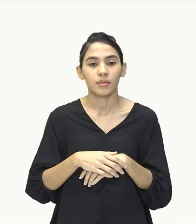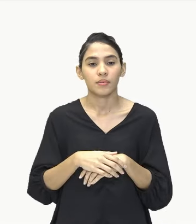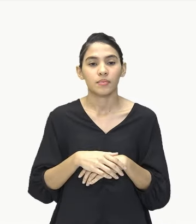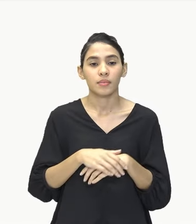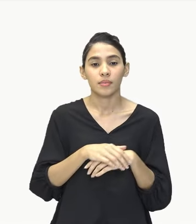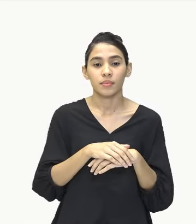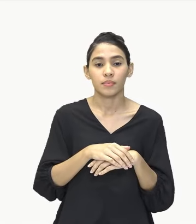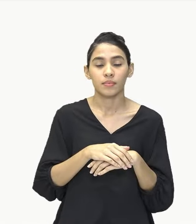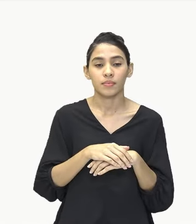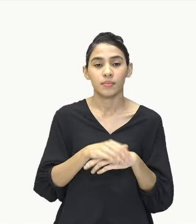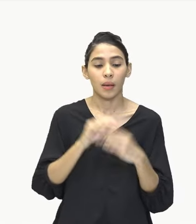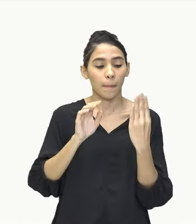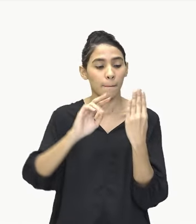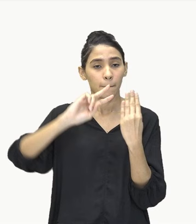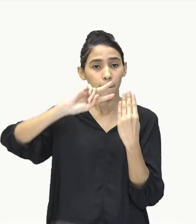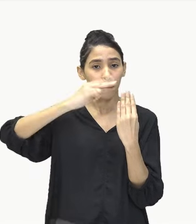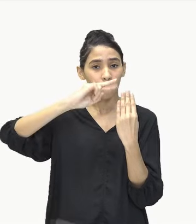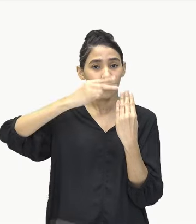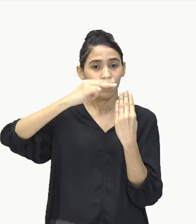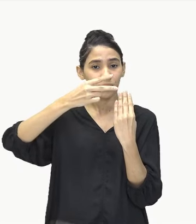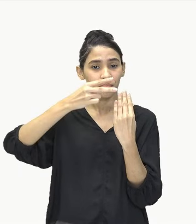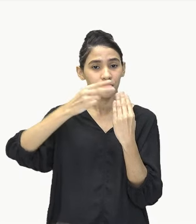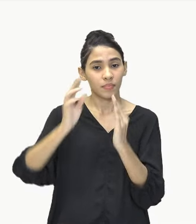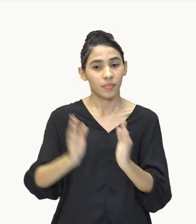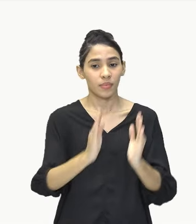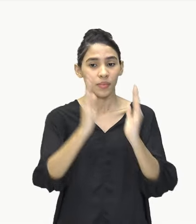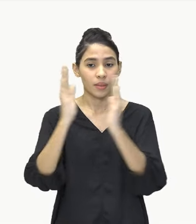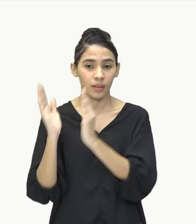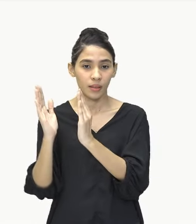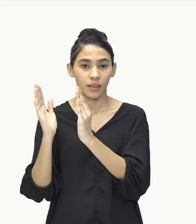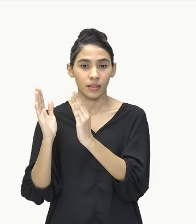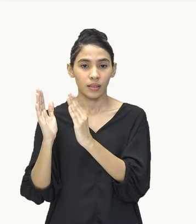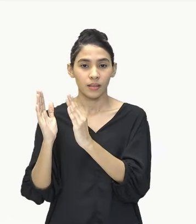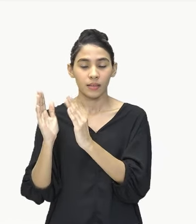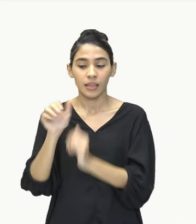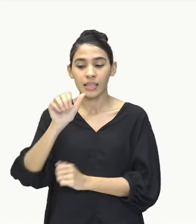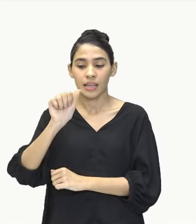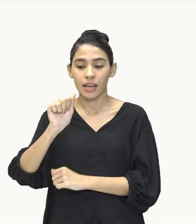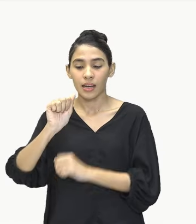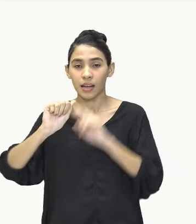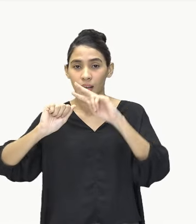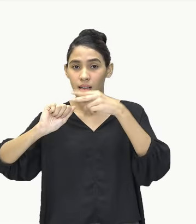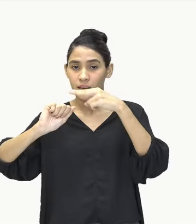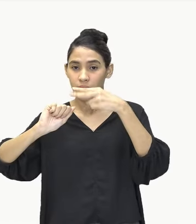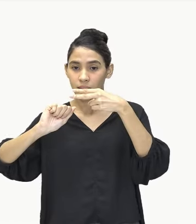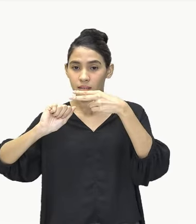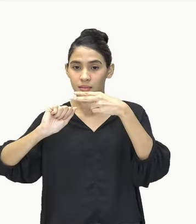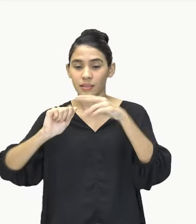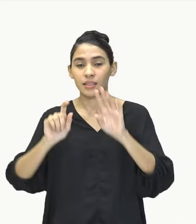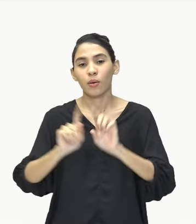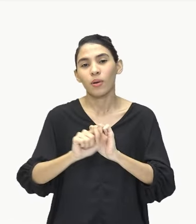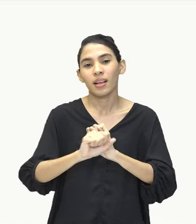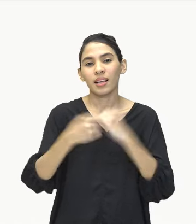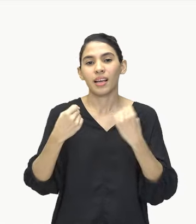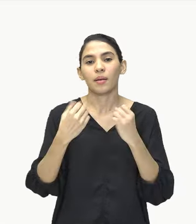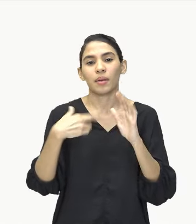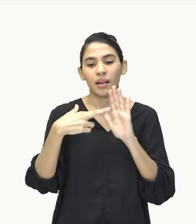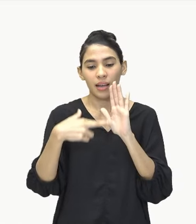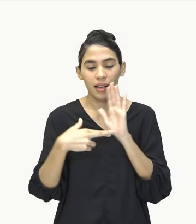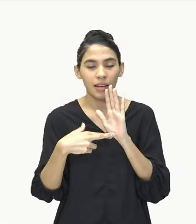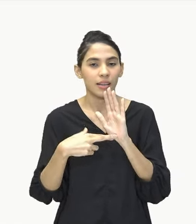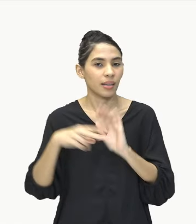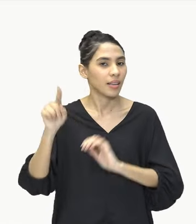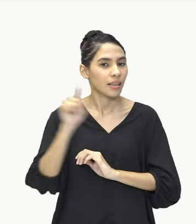aqui ao quadrado é o B. E quem está elevado aqui ao quadrado é o A. Então, eles quebram a regra, eles não